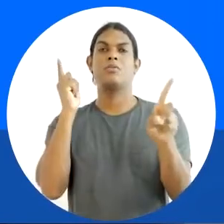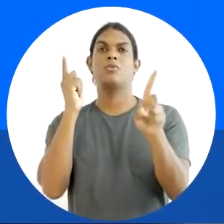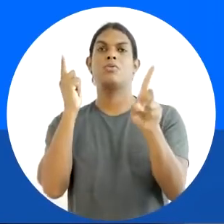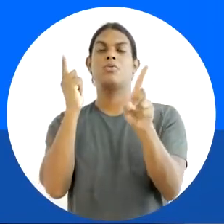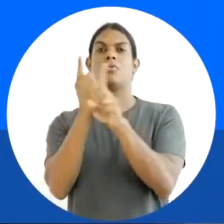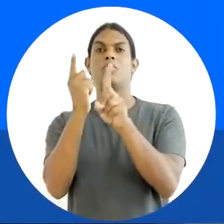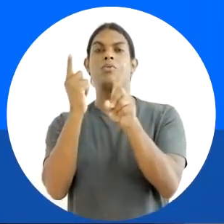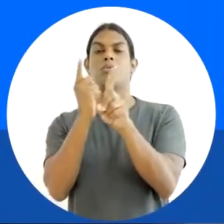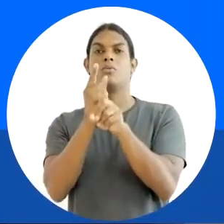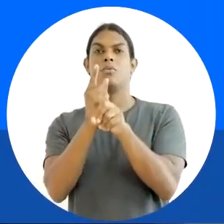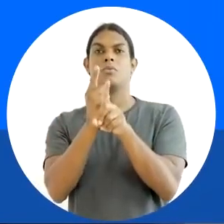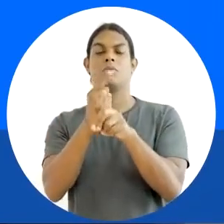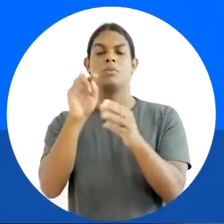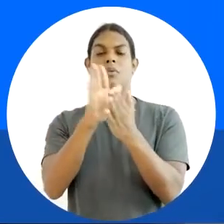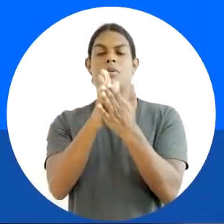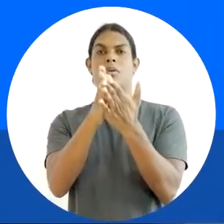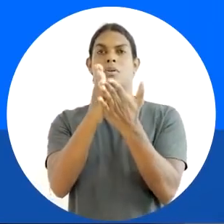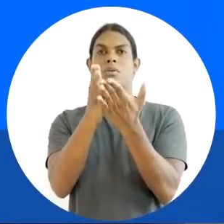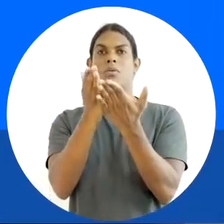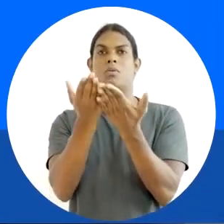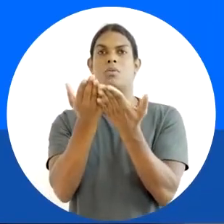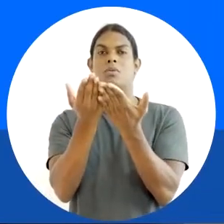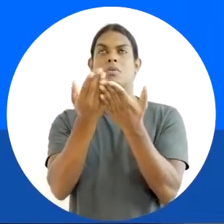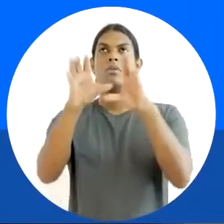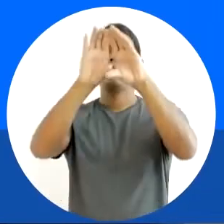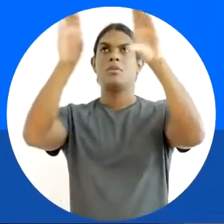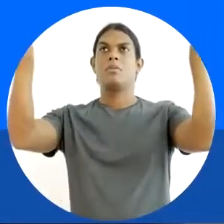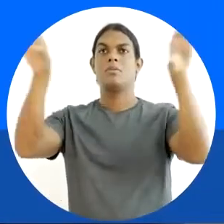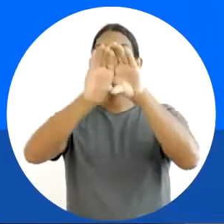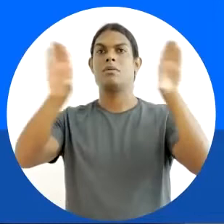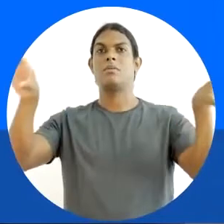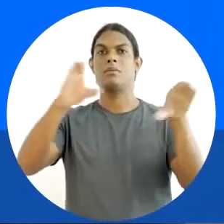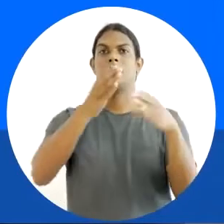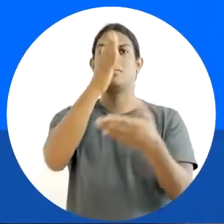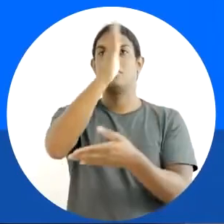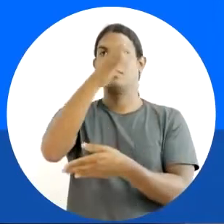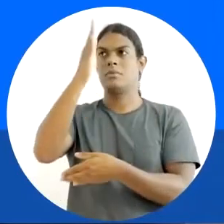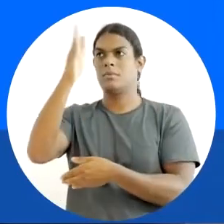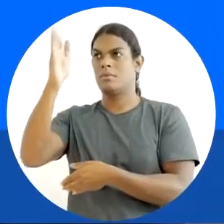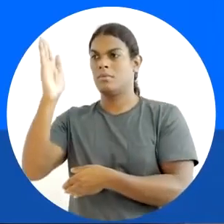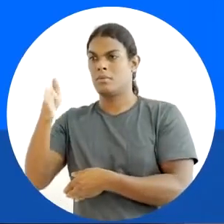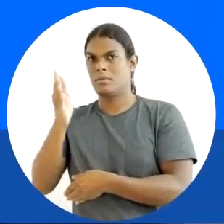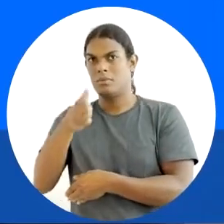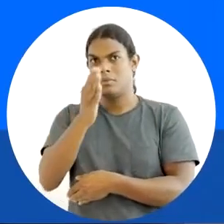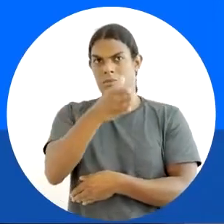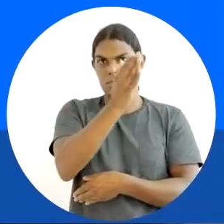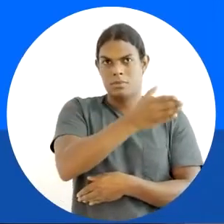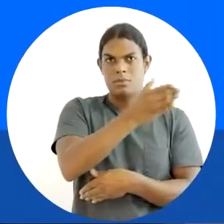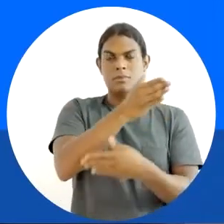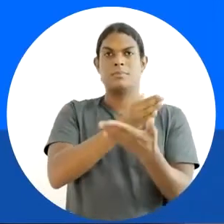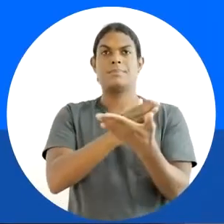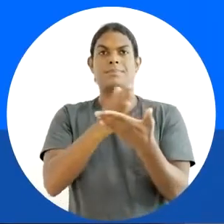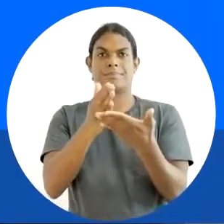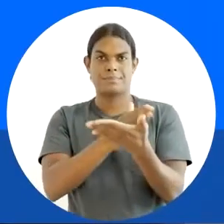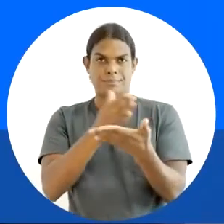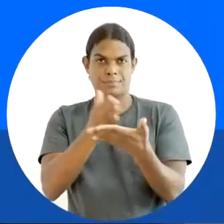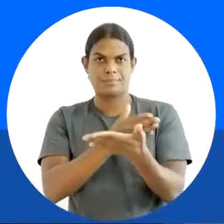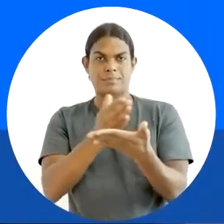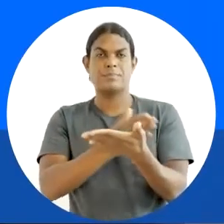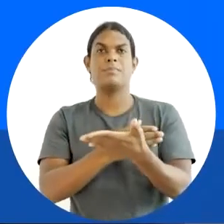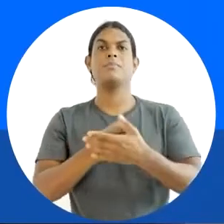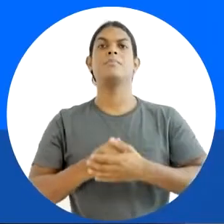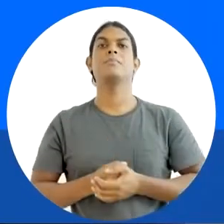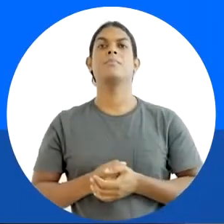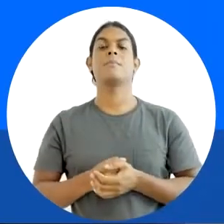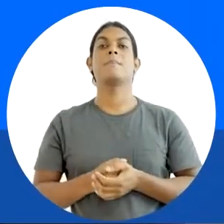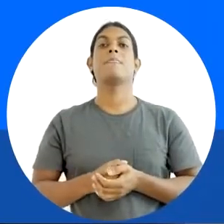Então, o ponto de acesso em catálogos manuais, como esse aqui, que na verdade os catálogos manuais